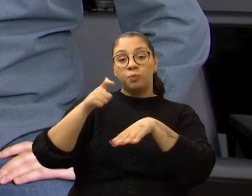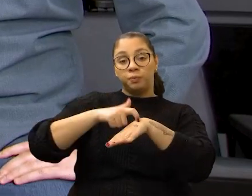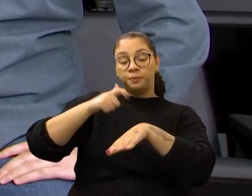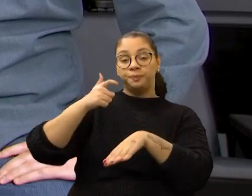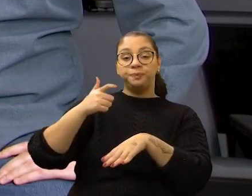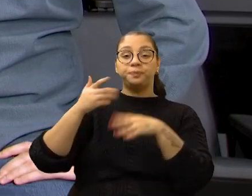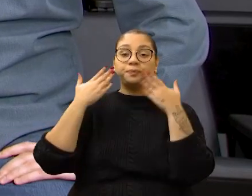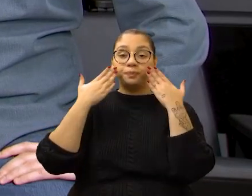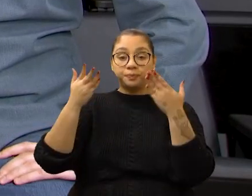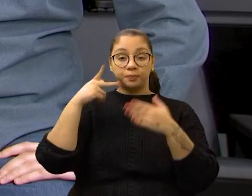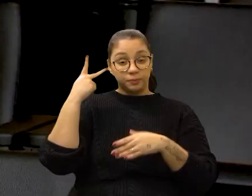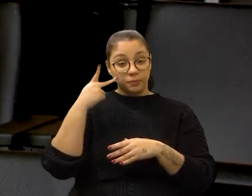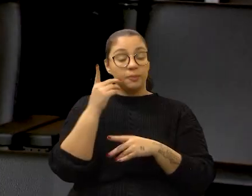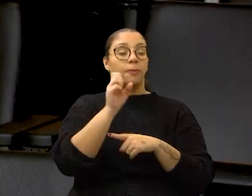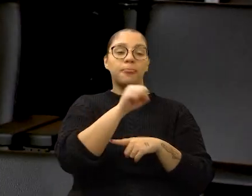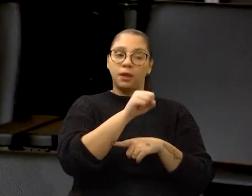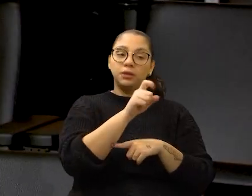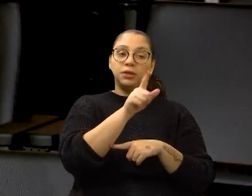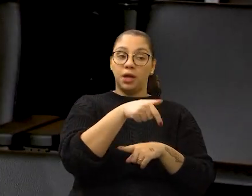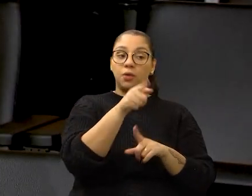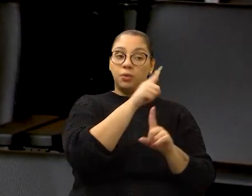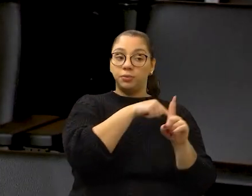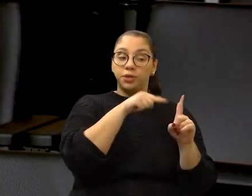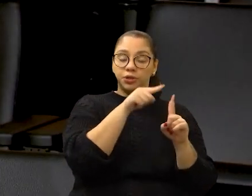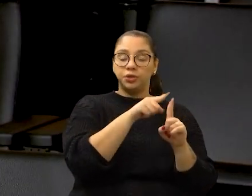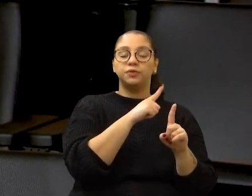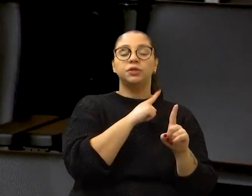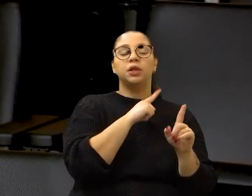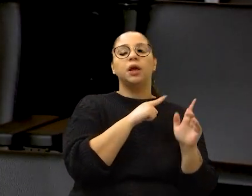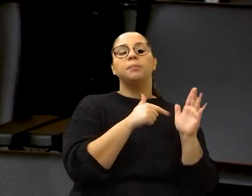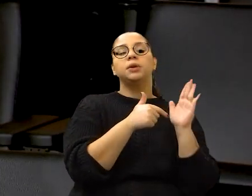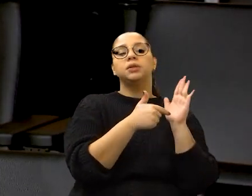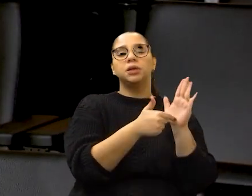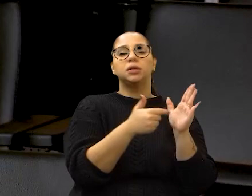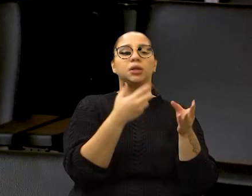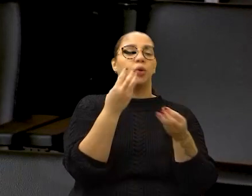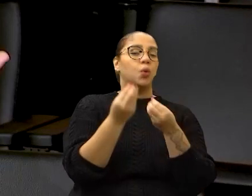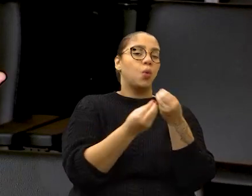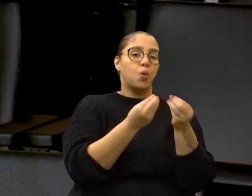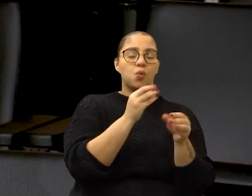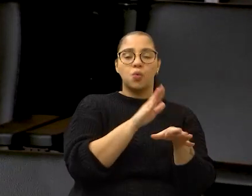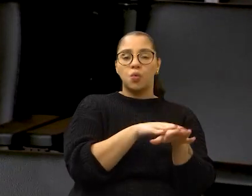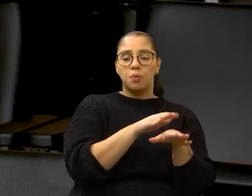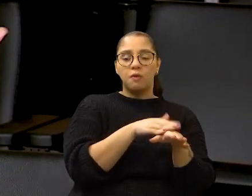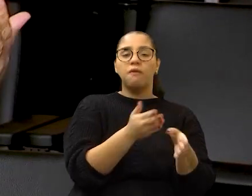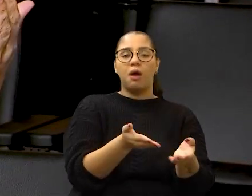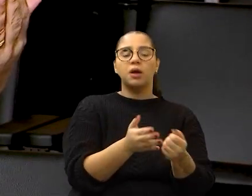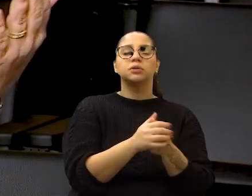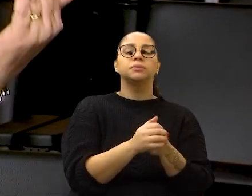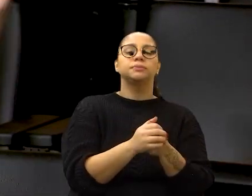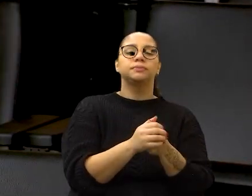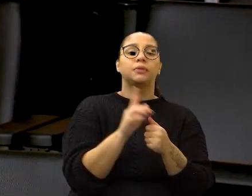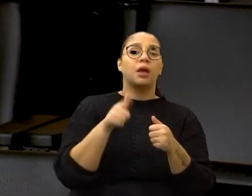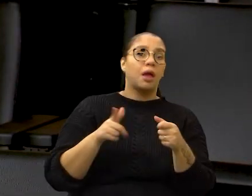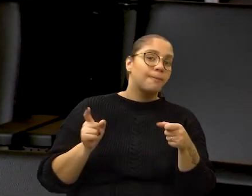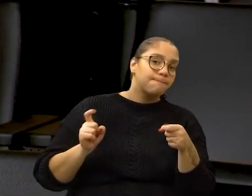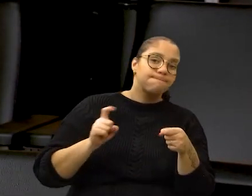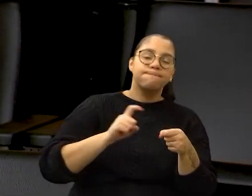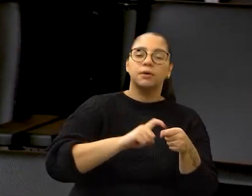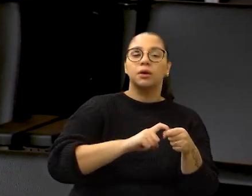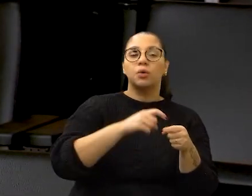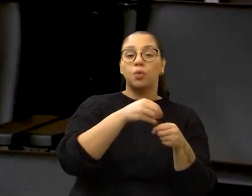essa é uma das pautas, né, que apresentem, né, como que se dará essa, vamos dizer, recuperação